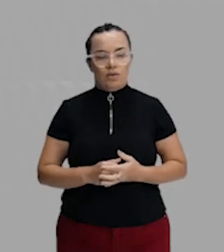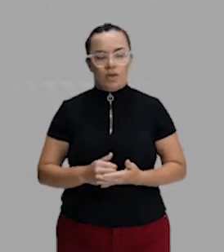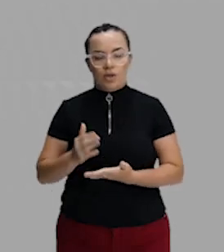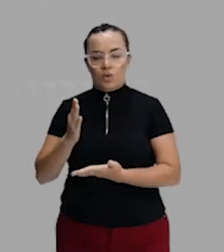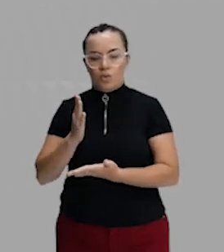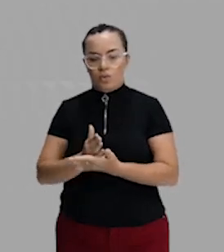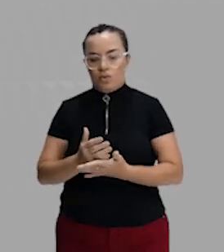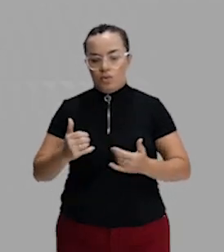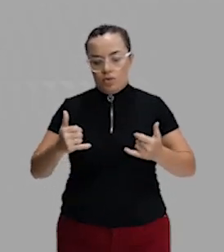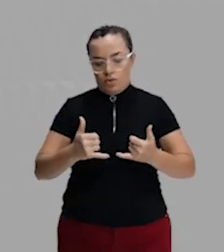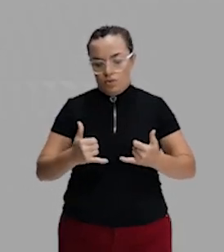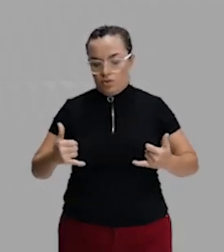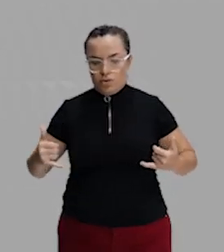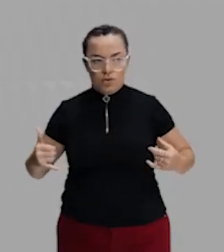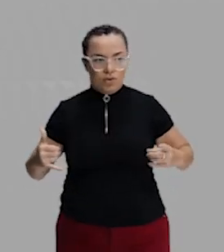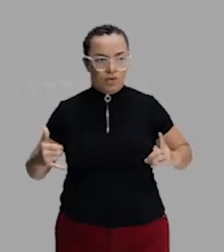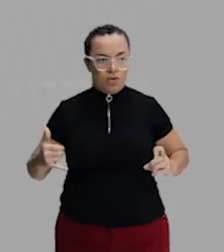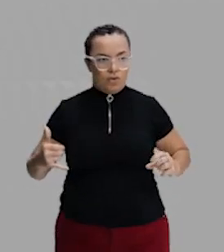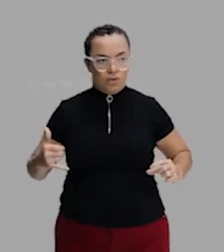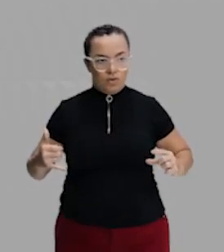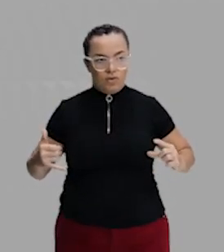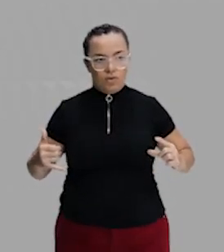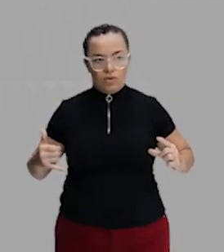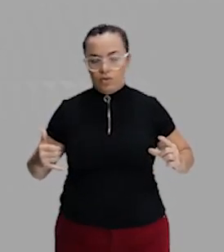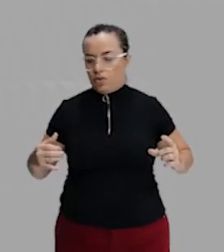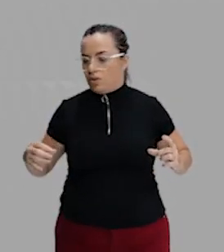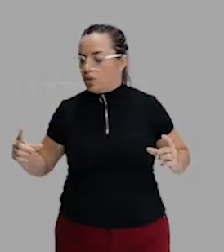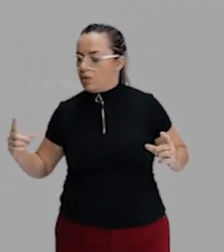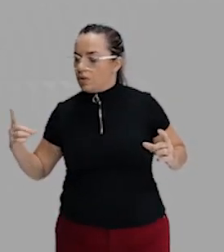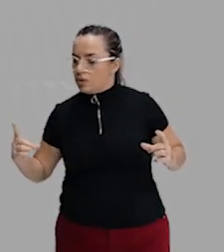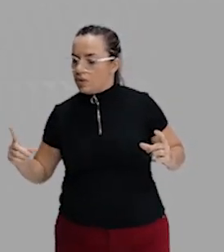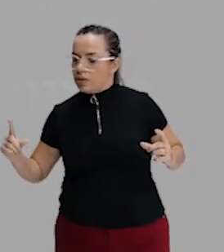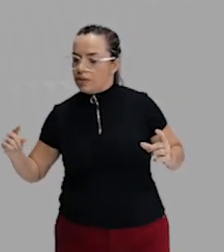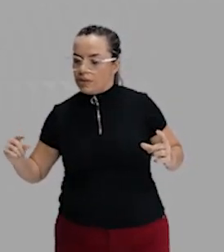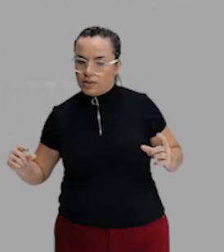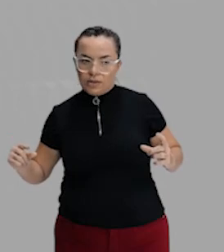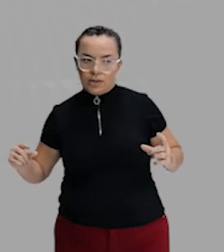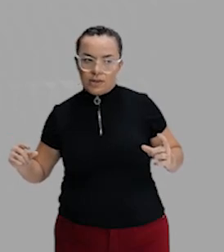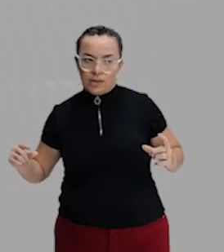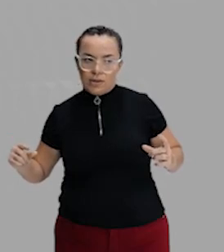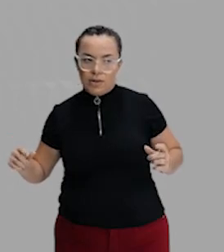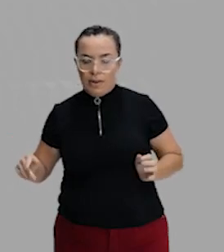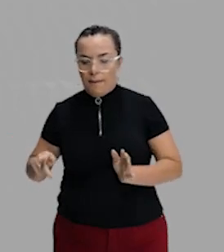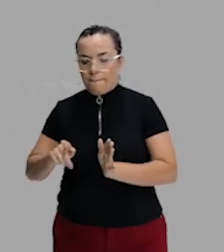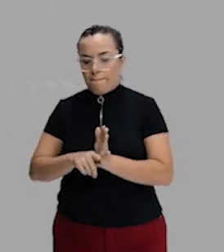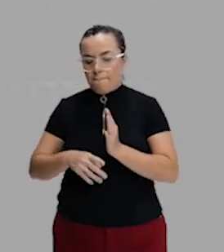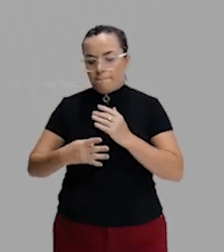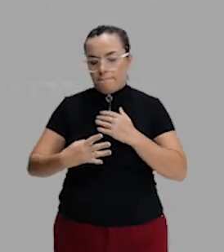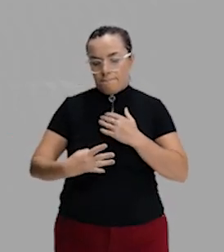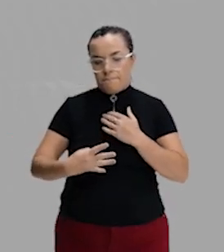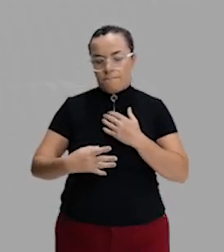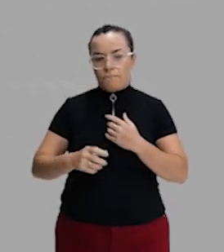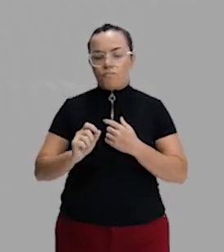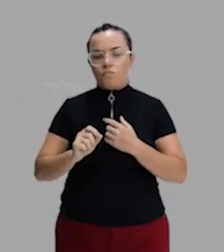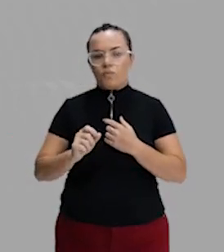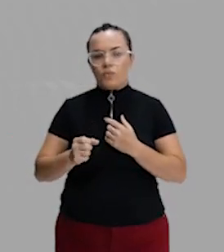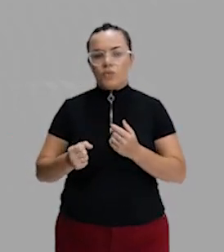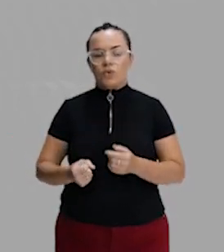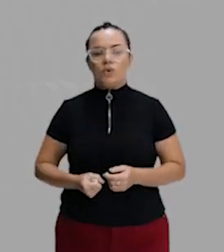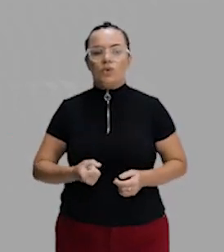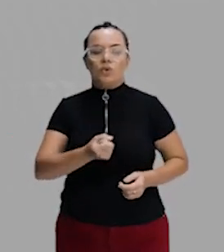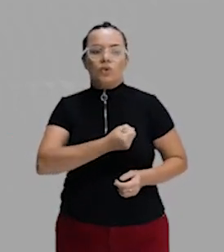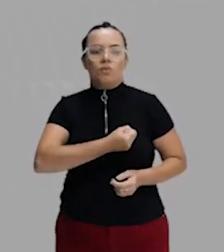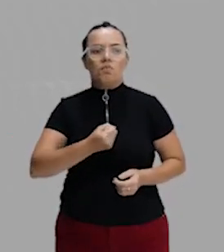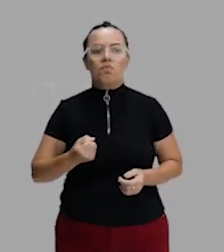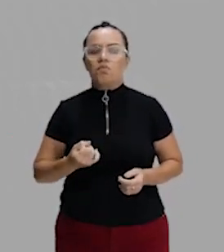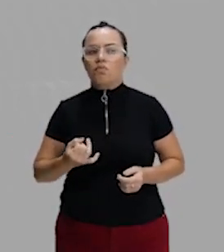meio. Se aqui é menos 4, se aqui é menos 4 e aqui é menos 2, qual o número que fica no meio